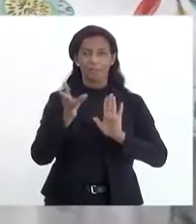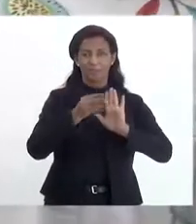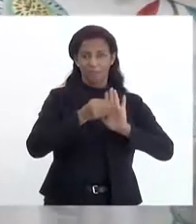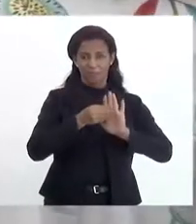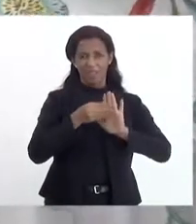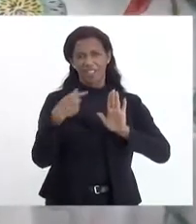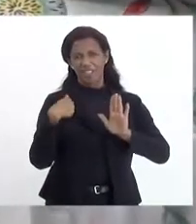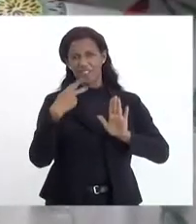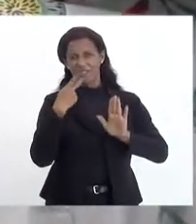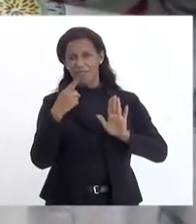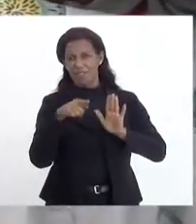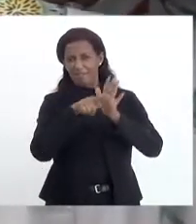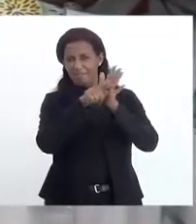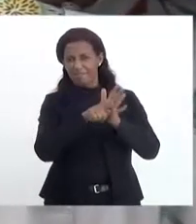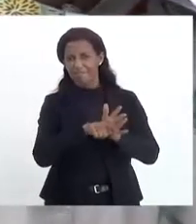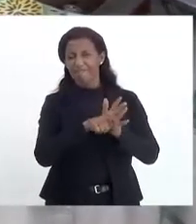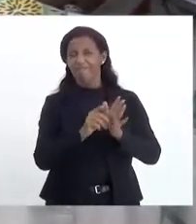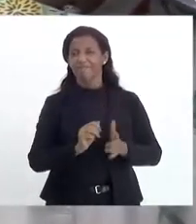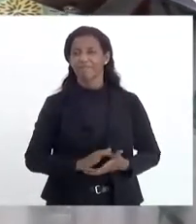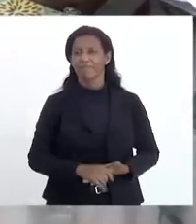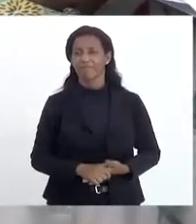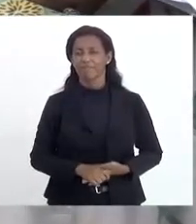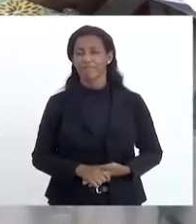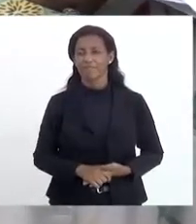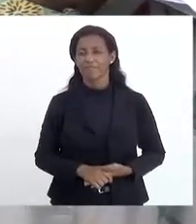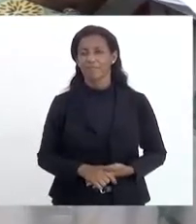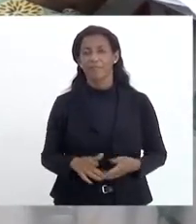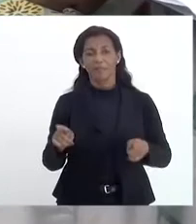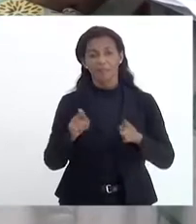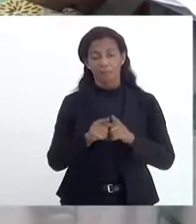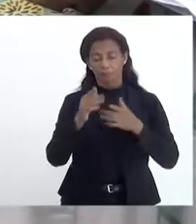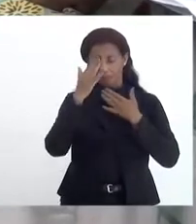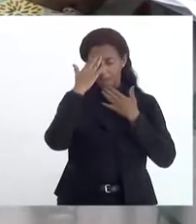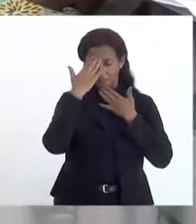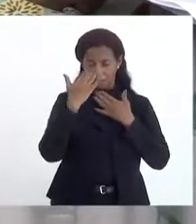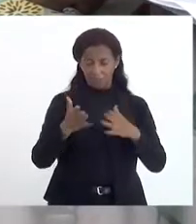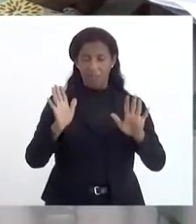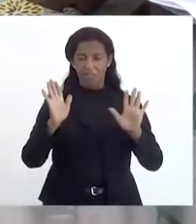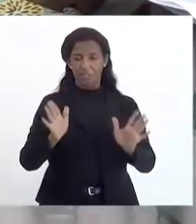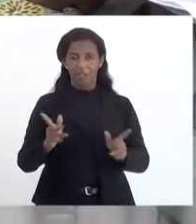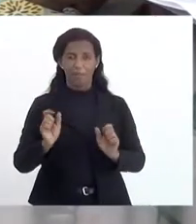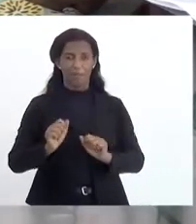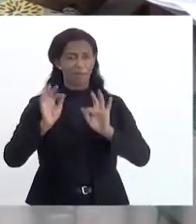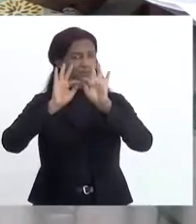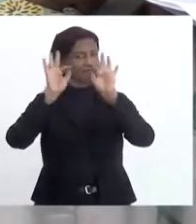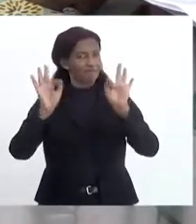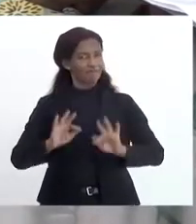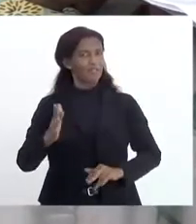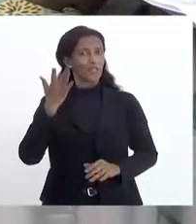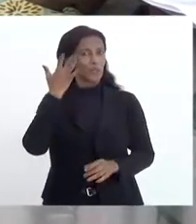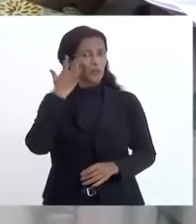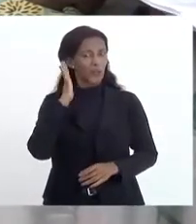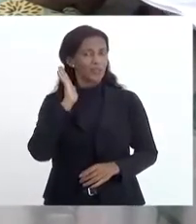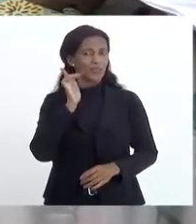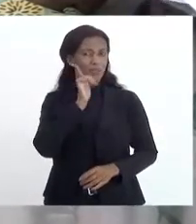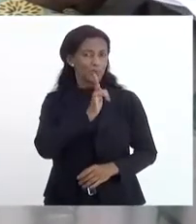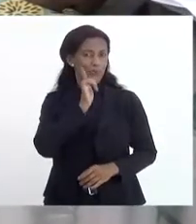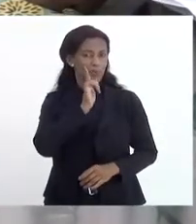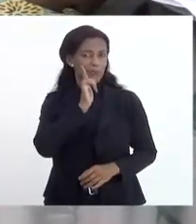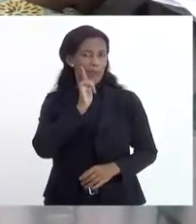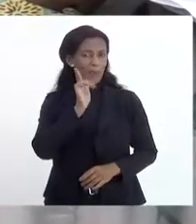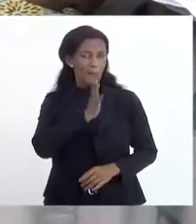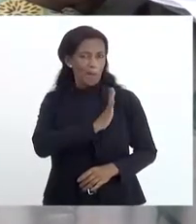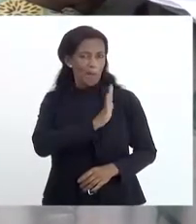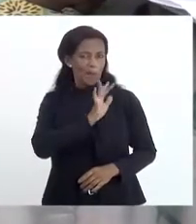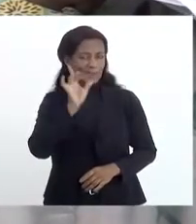essa observação. Mas também agradeço e já posso até me considerar feliz, porque eu acho que eu já ocupei um pedacinho do